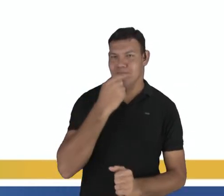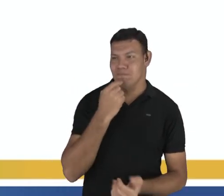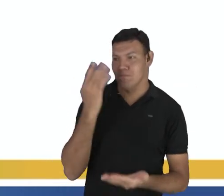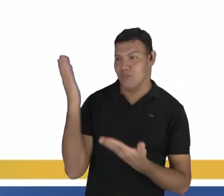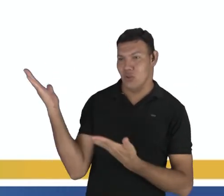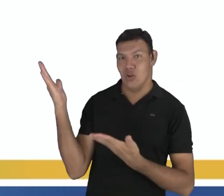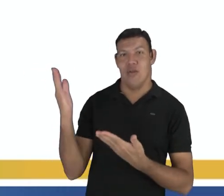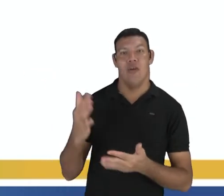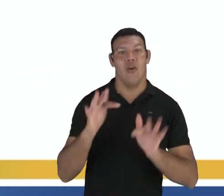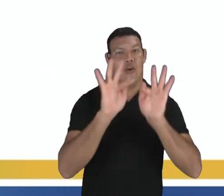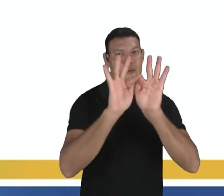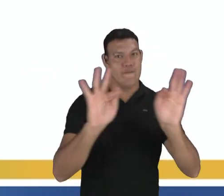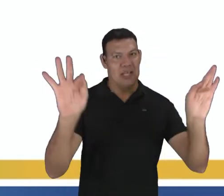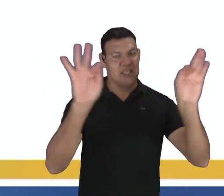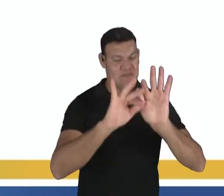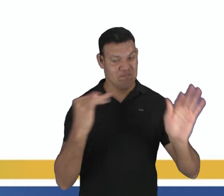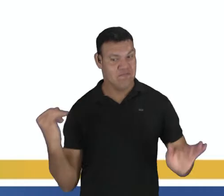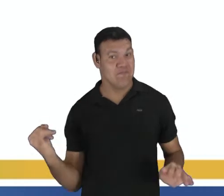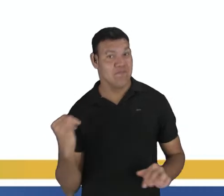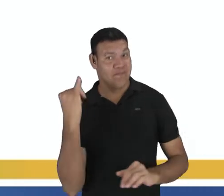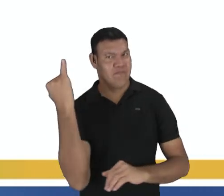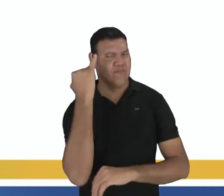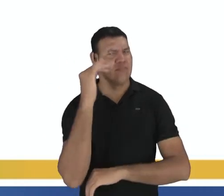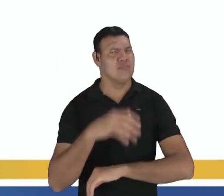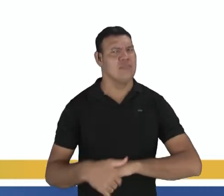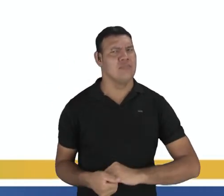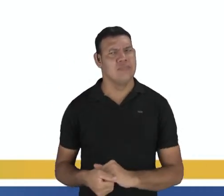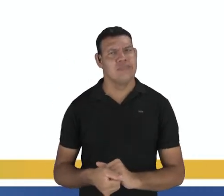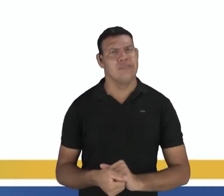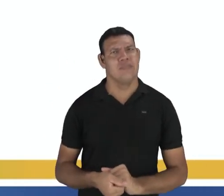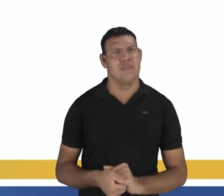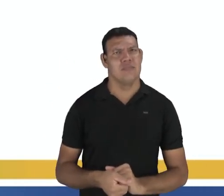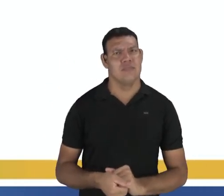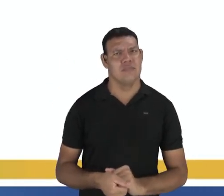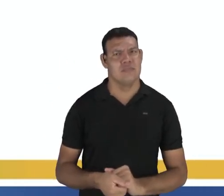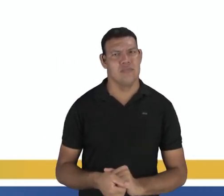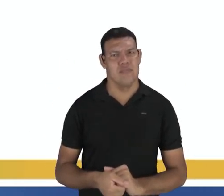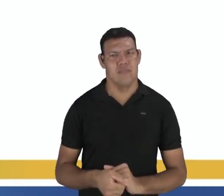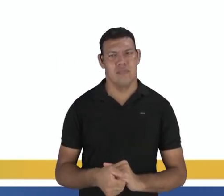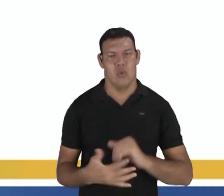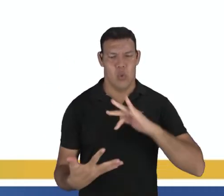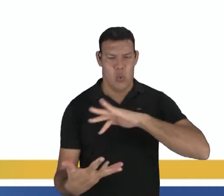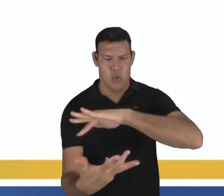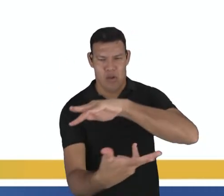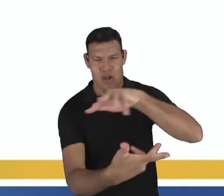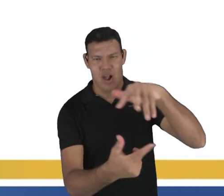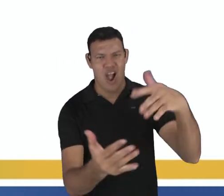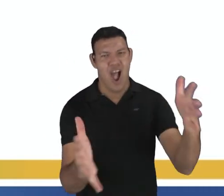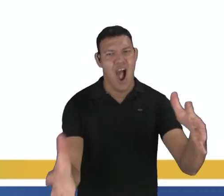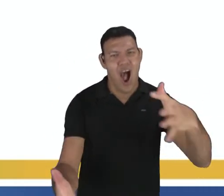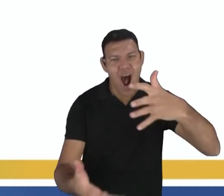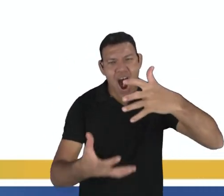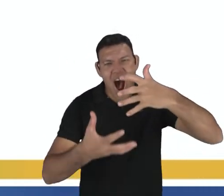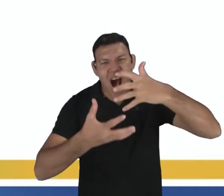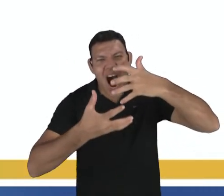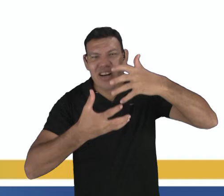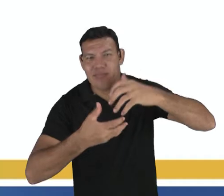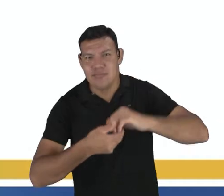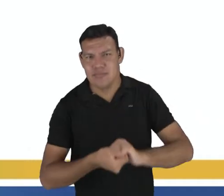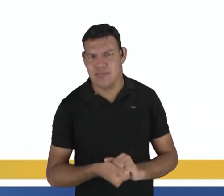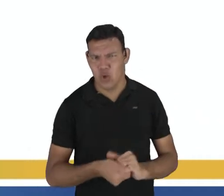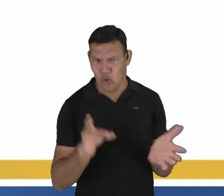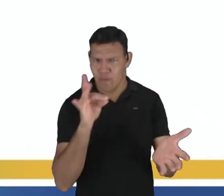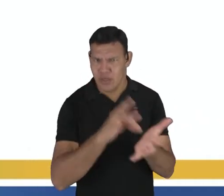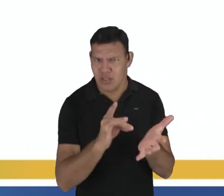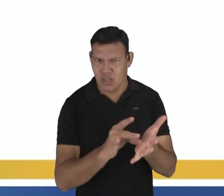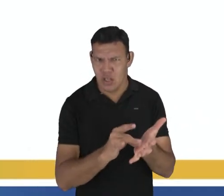frase, né? Muito importante, mas será que quando ele diz estamos devorando o planeta, ele quer realmente dizer